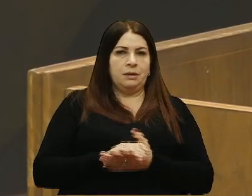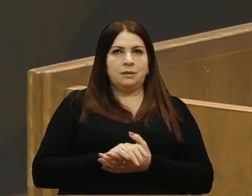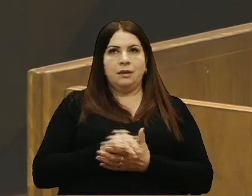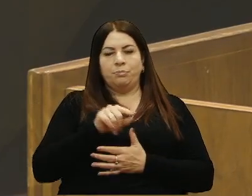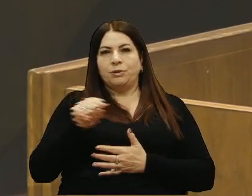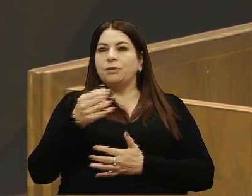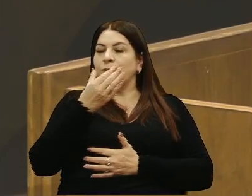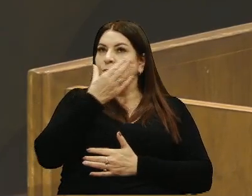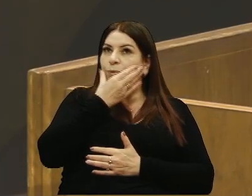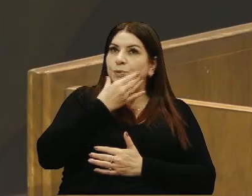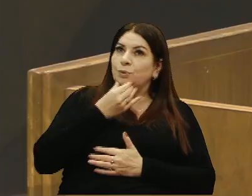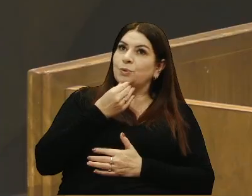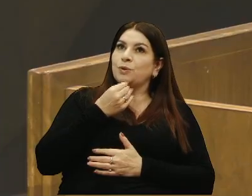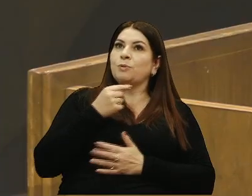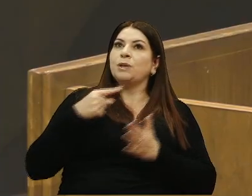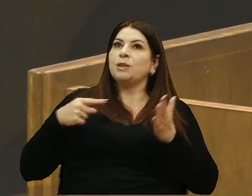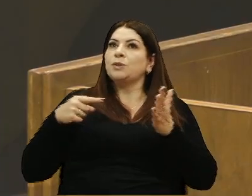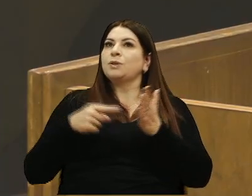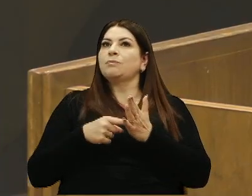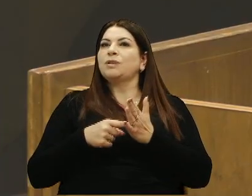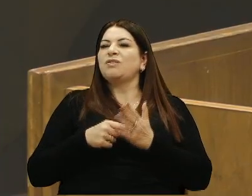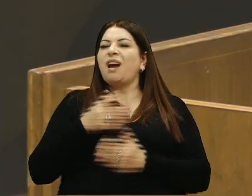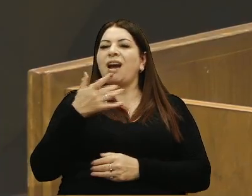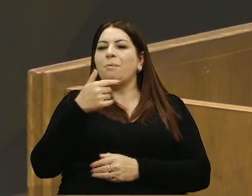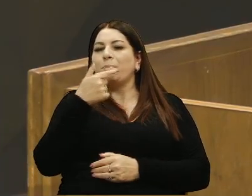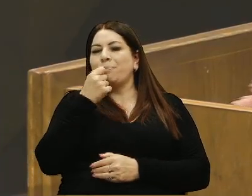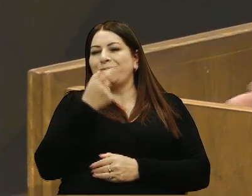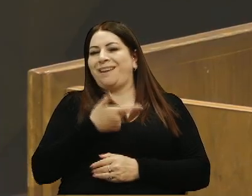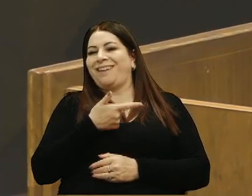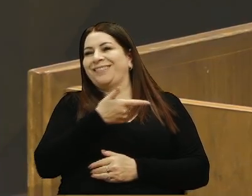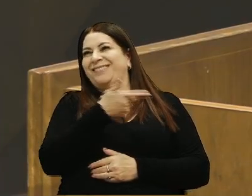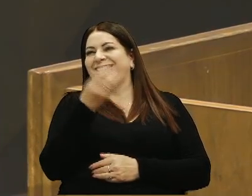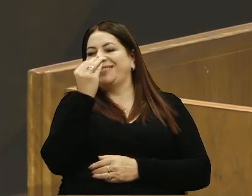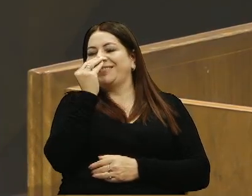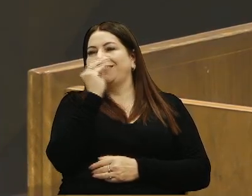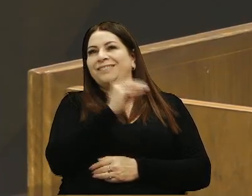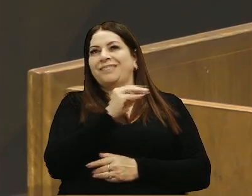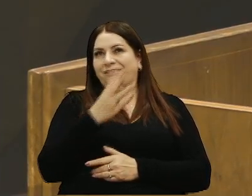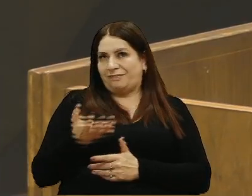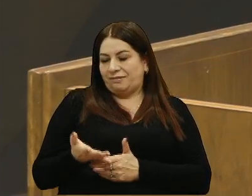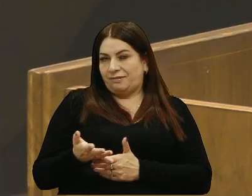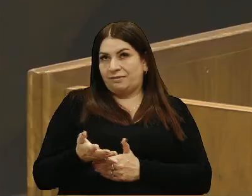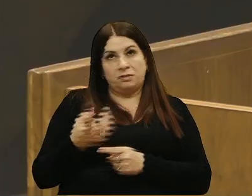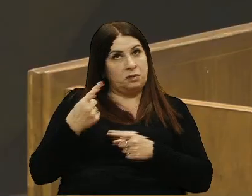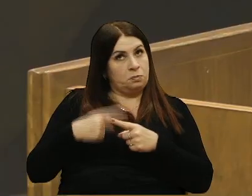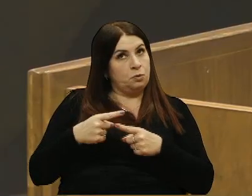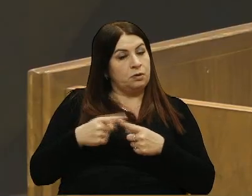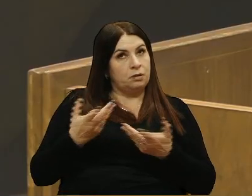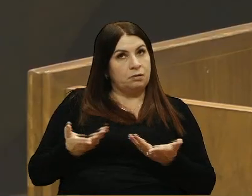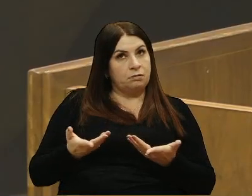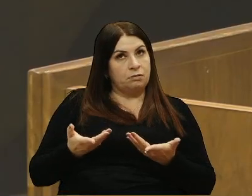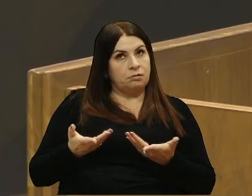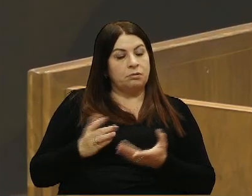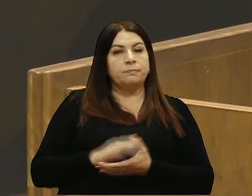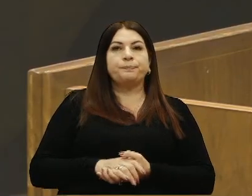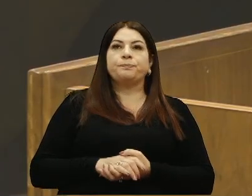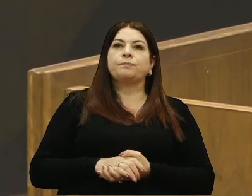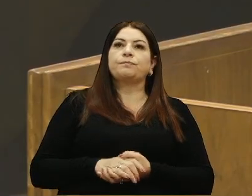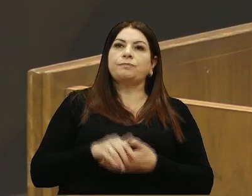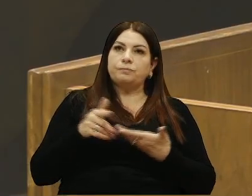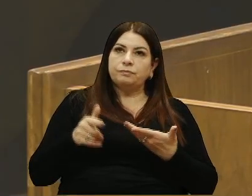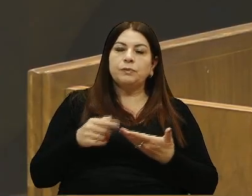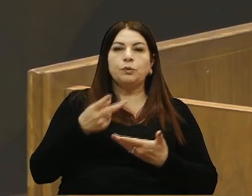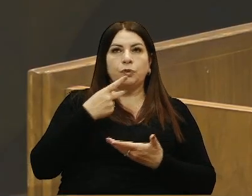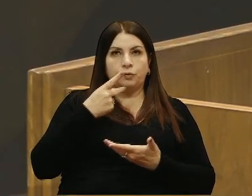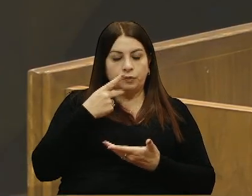homem denuncia, ele serve de chacota. Ele é ignorado. Por quê? Então é isso que